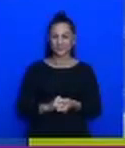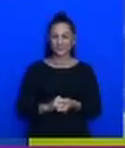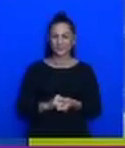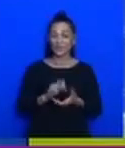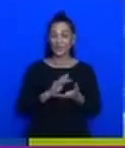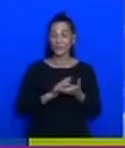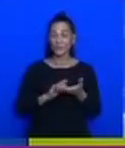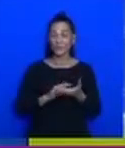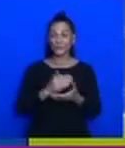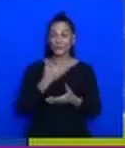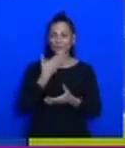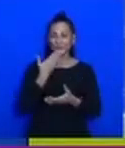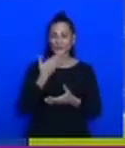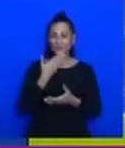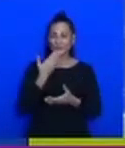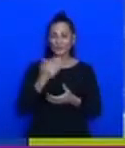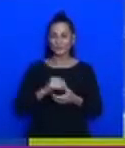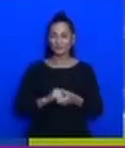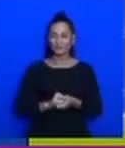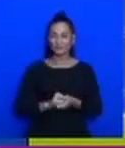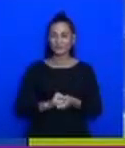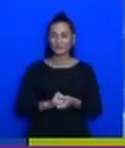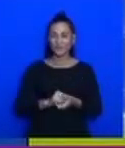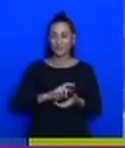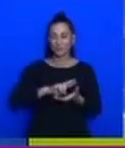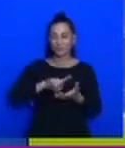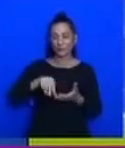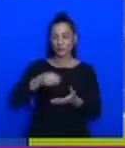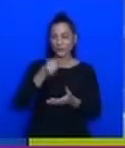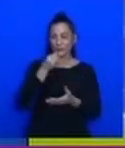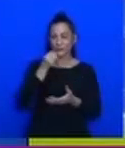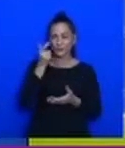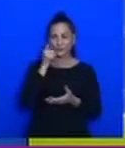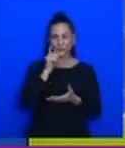E a loto fácil, hein? São muitas chances de ganhar.